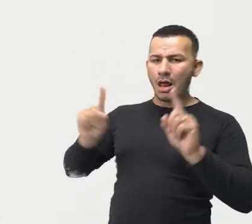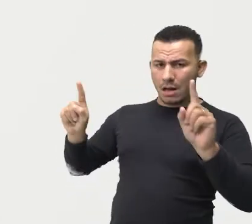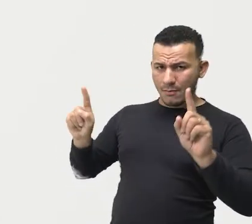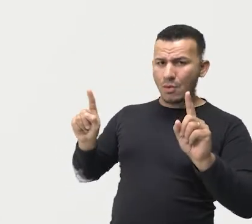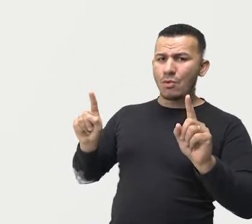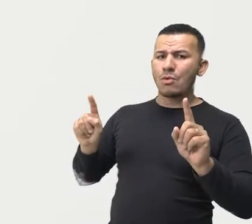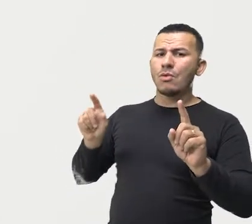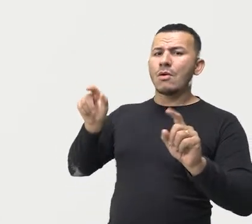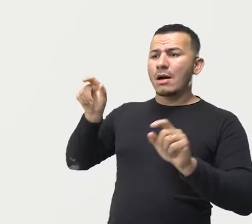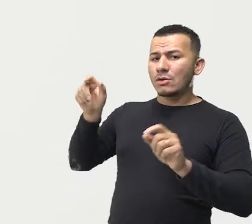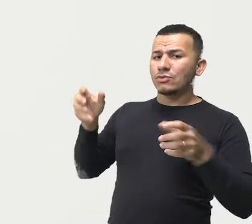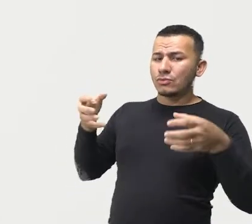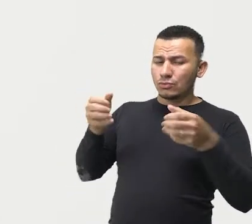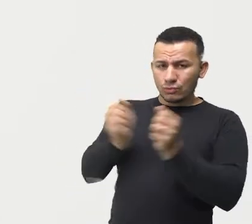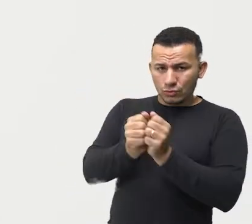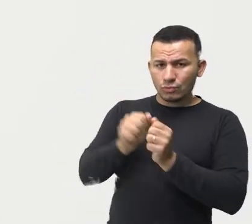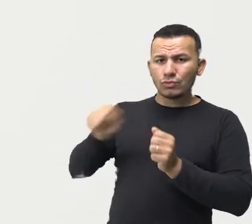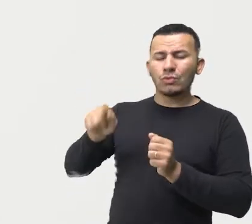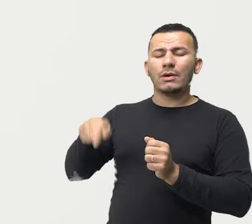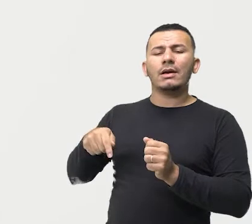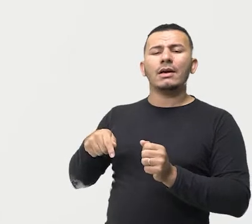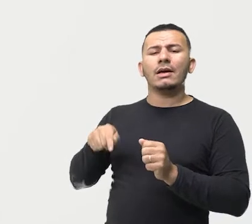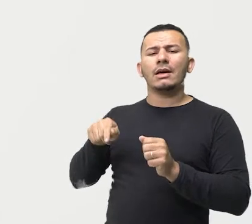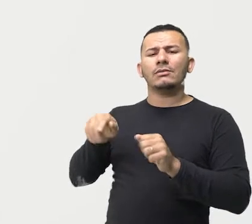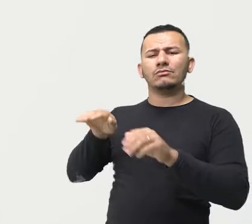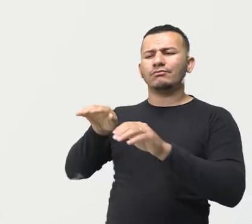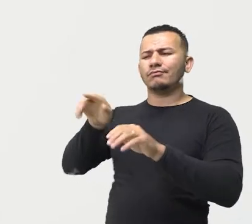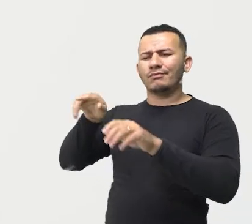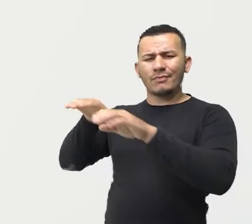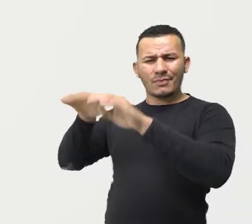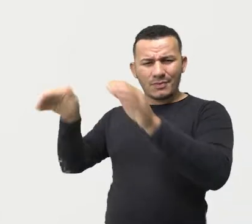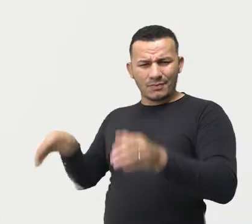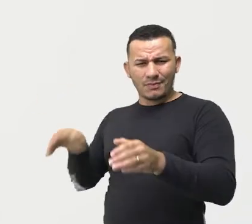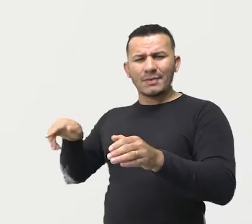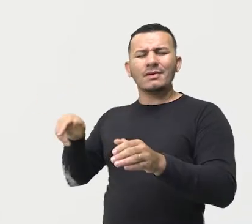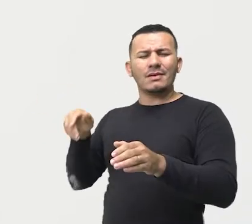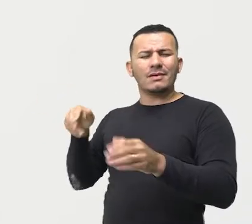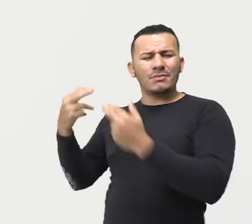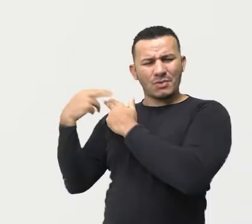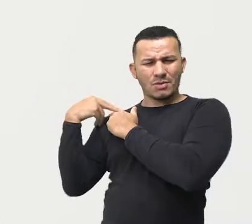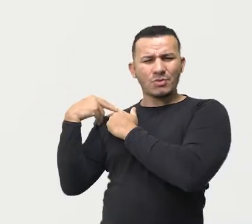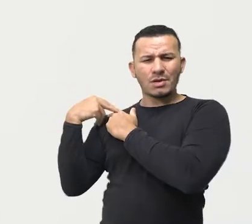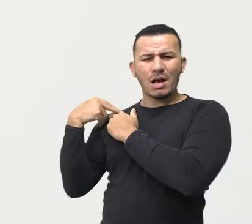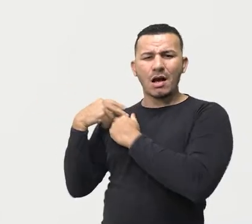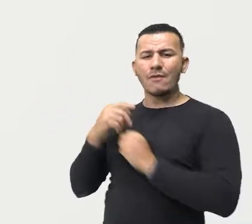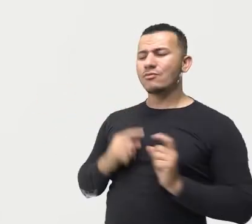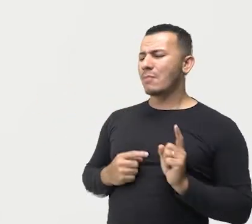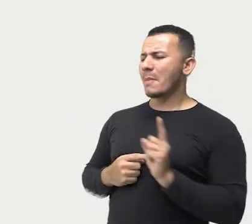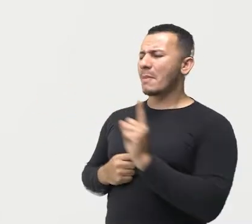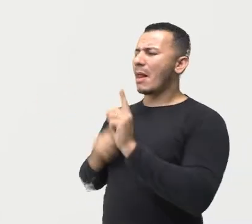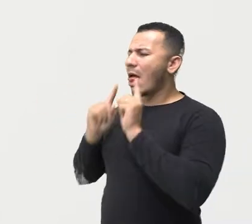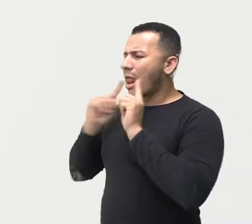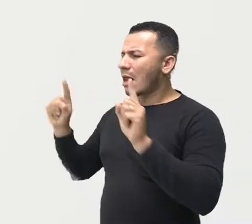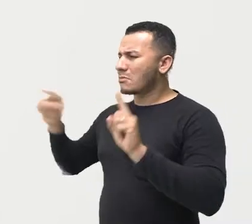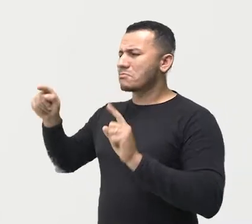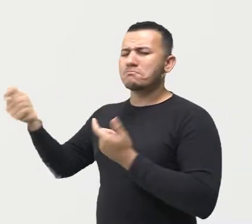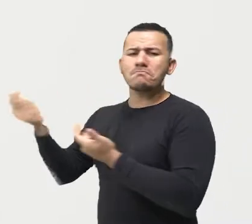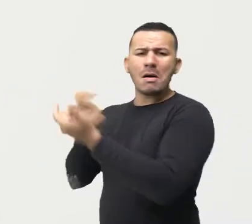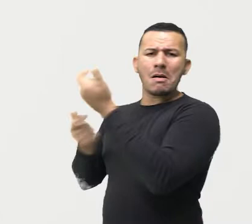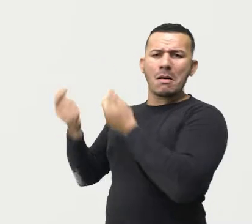verbal junto ao balcão de informações da companhia e assim